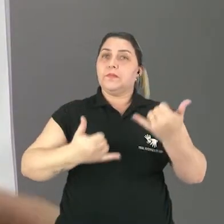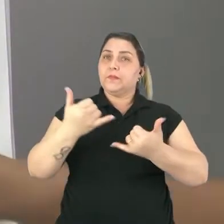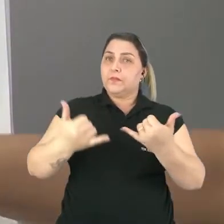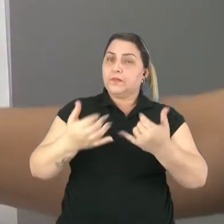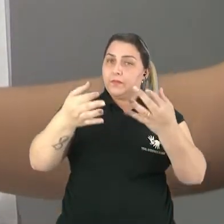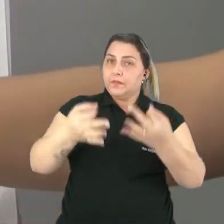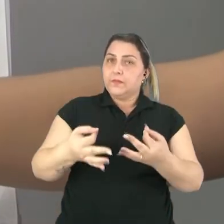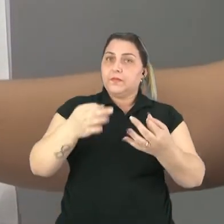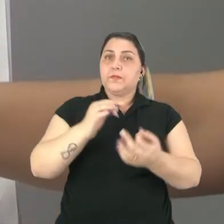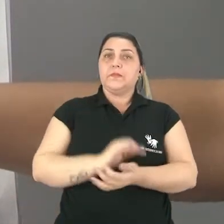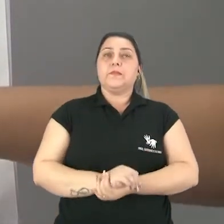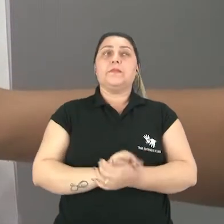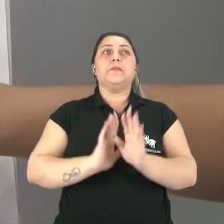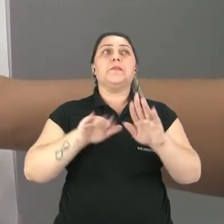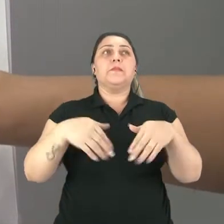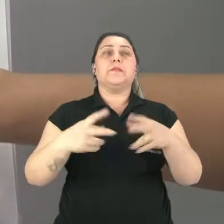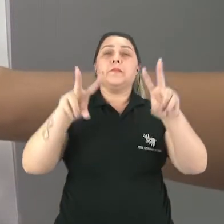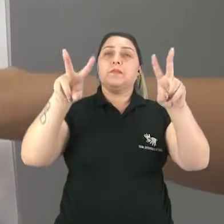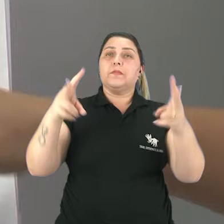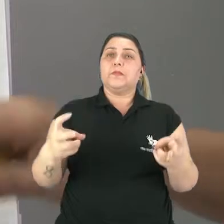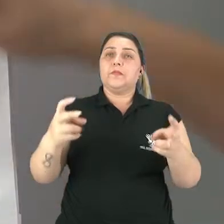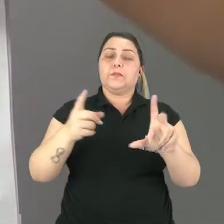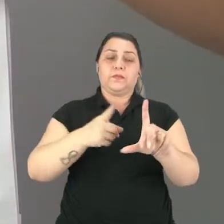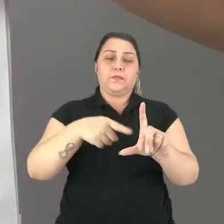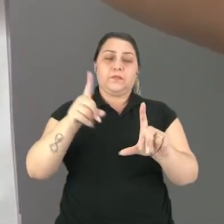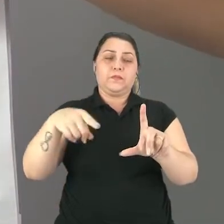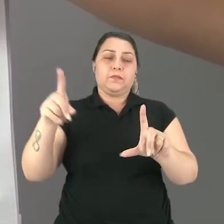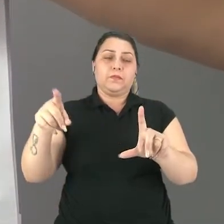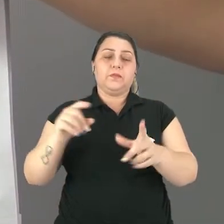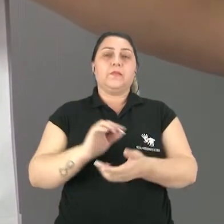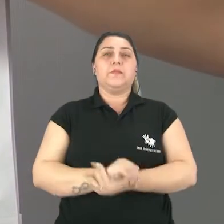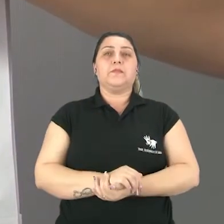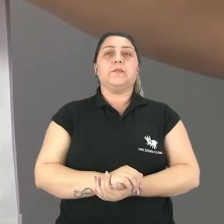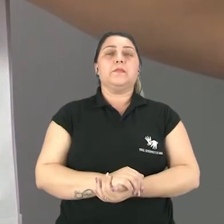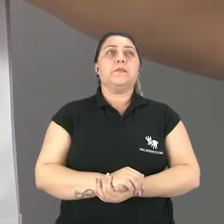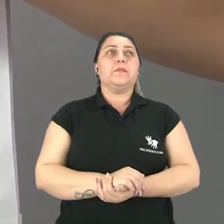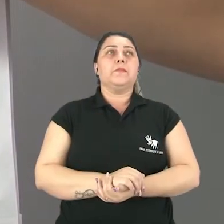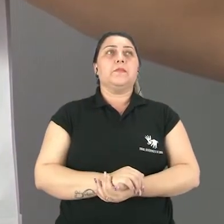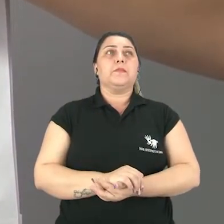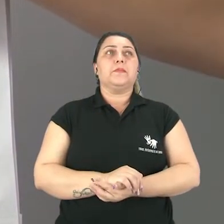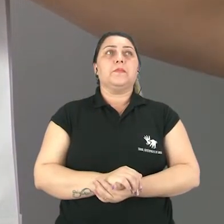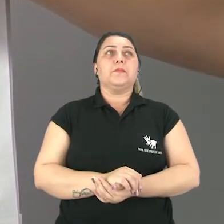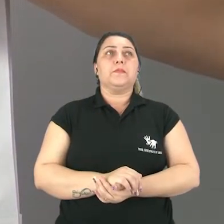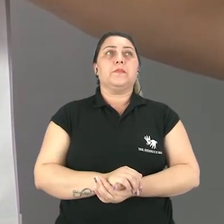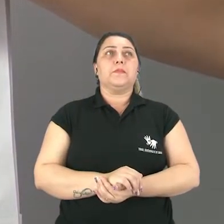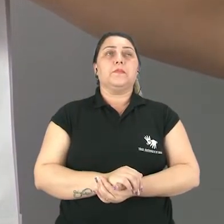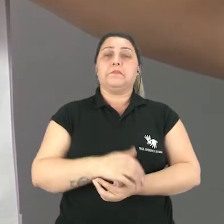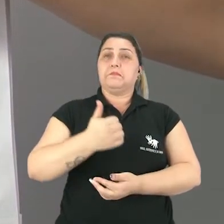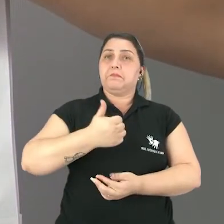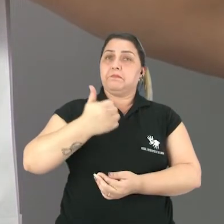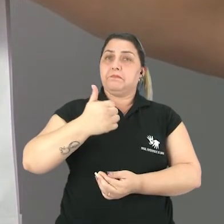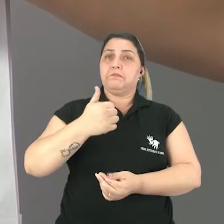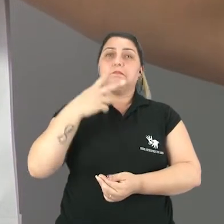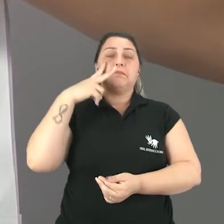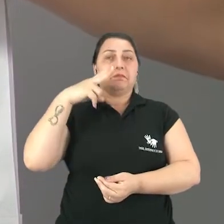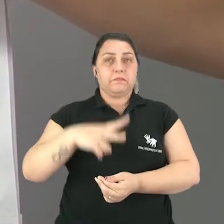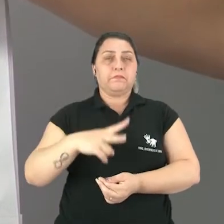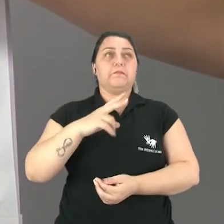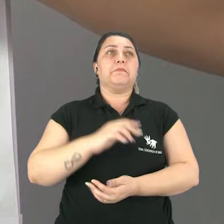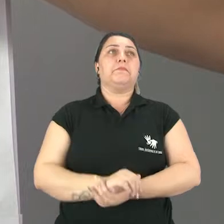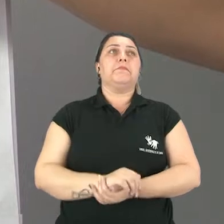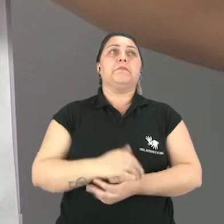brincadeiras, certo? Qual o título desse gráfico? Olha só. Na parte superior, primeira coisa que nós